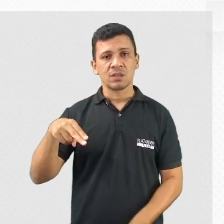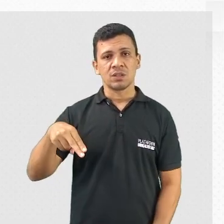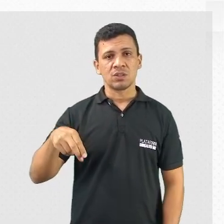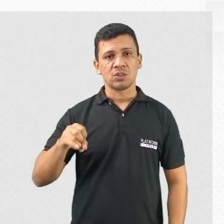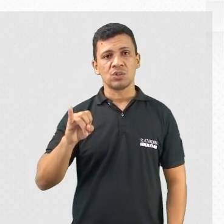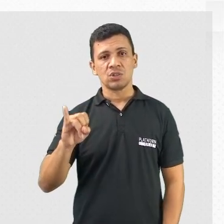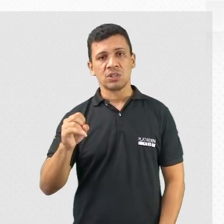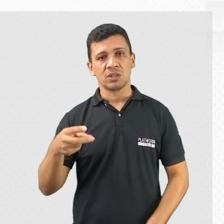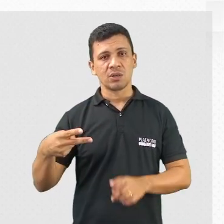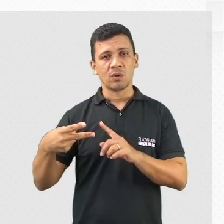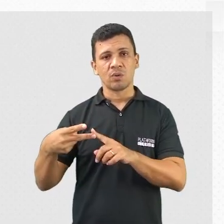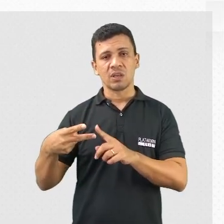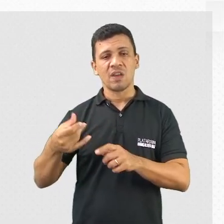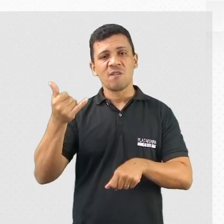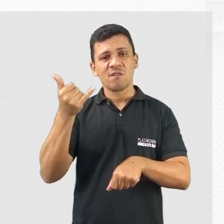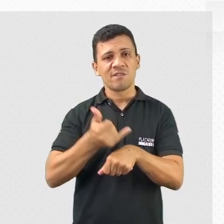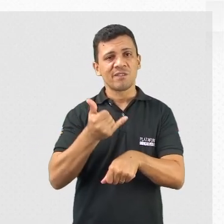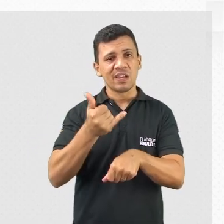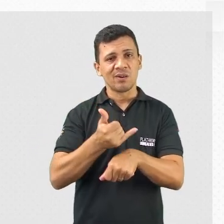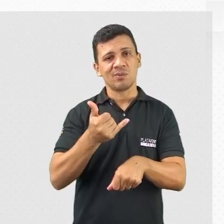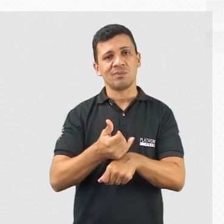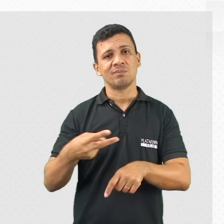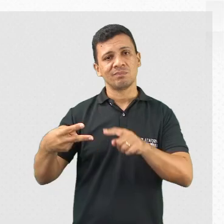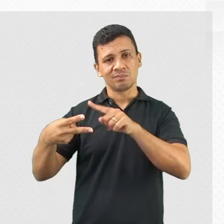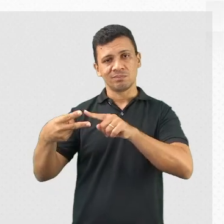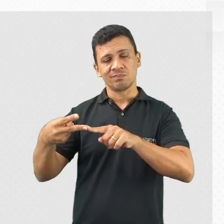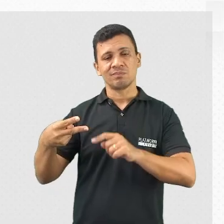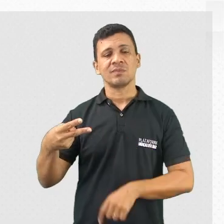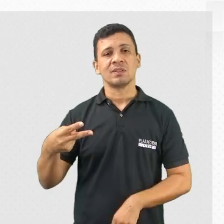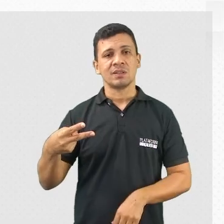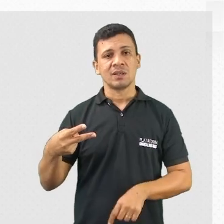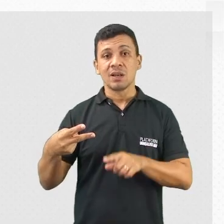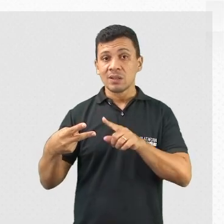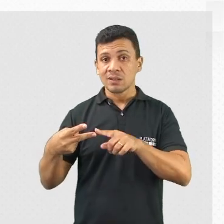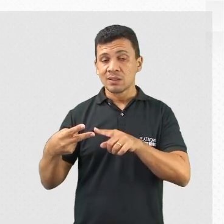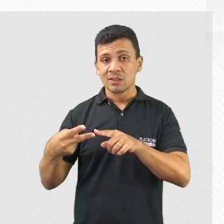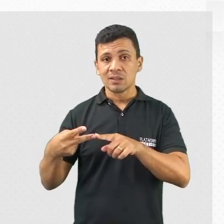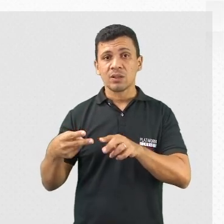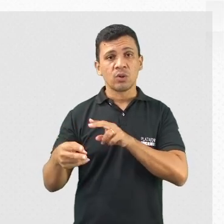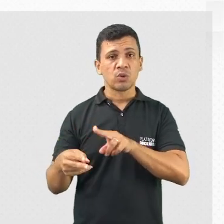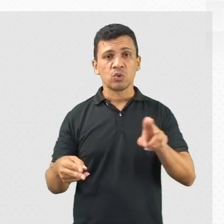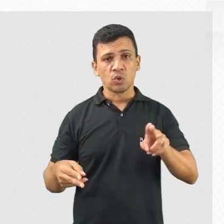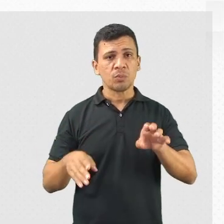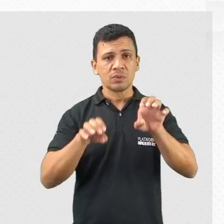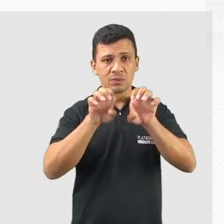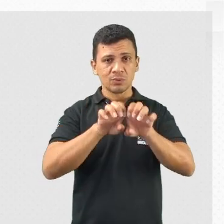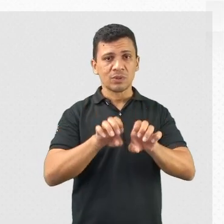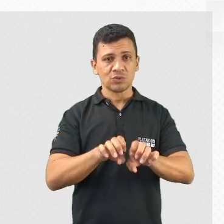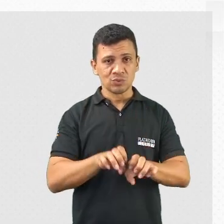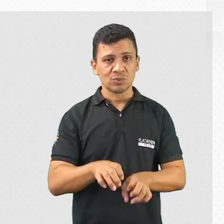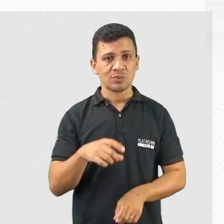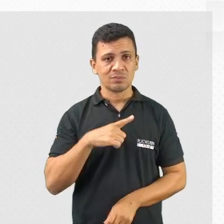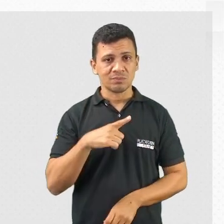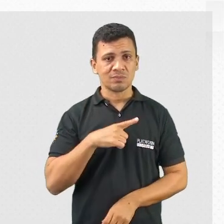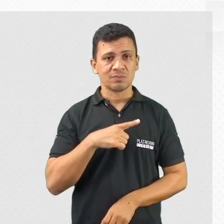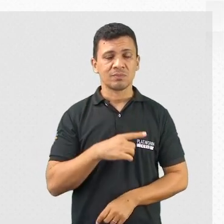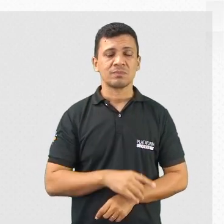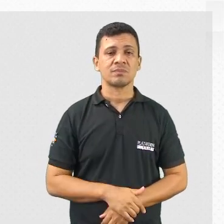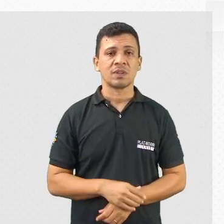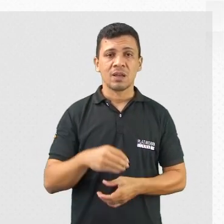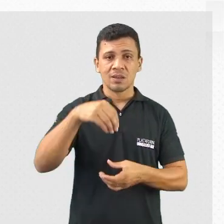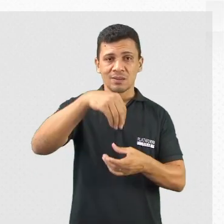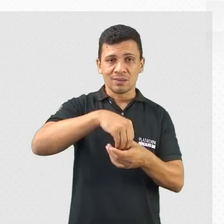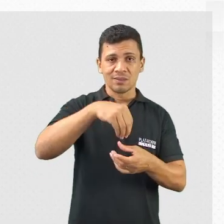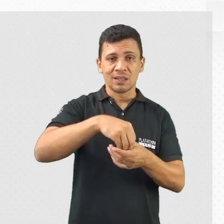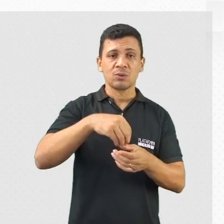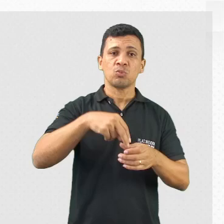ferro, gente, tá? E, inclusive, esse elemento ele vai marcar o nome de uma estrutura, que eu vou até logo marcar aqui, ó, o núcleo interno da